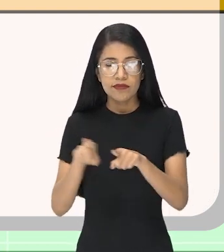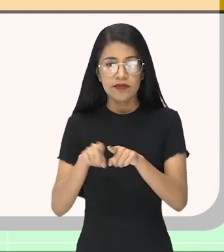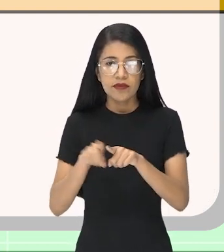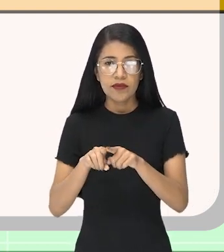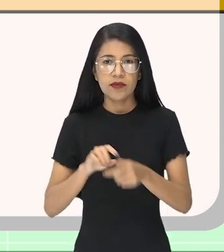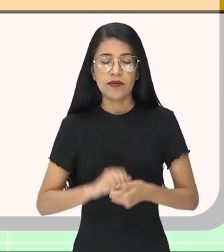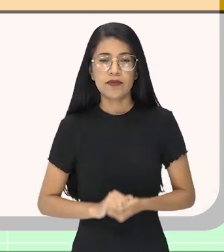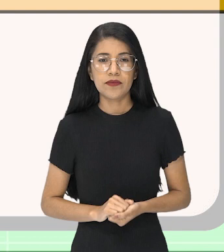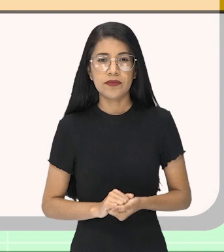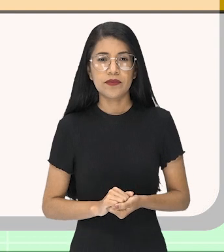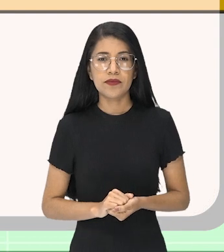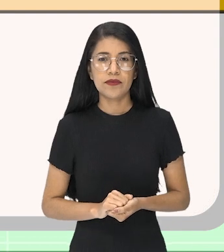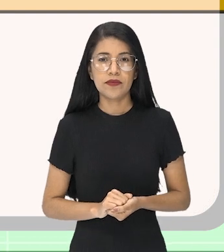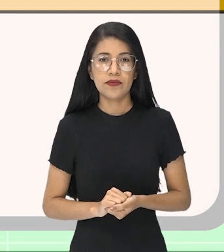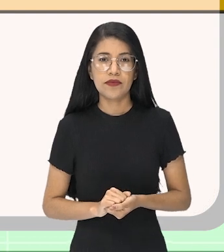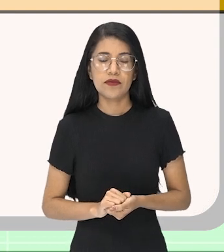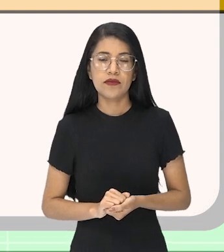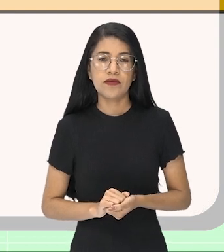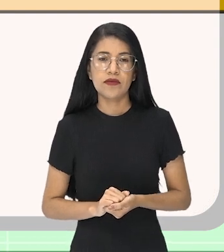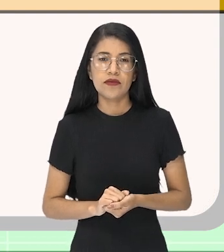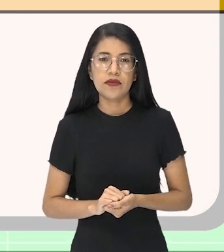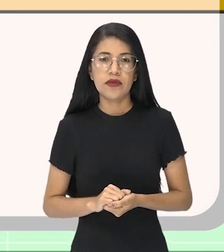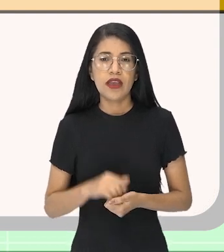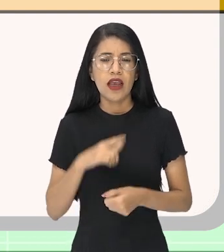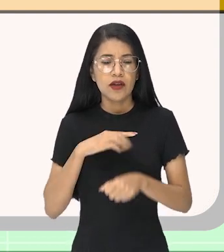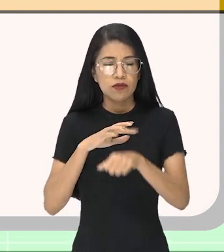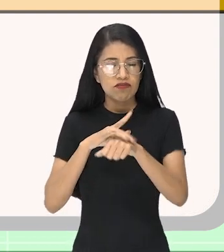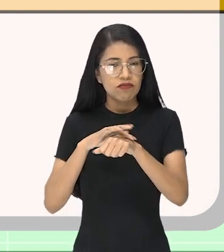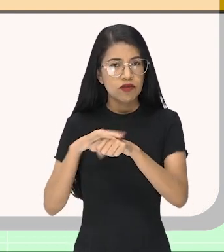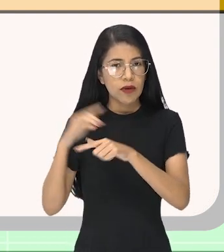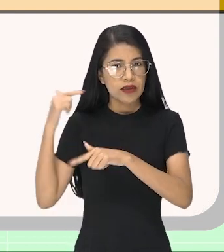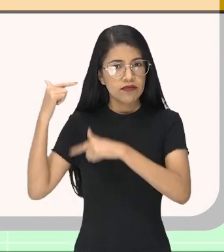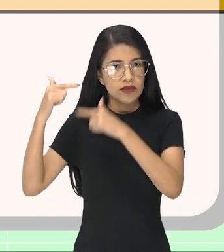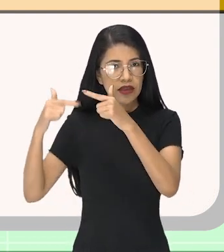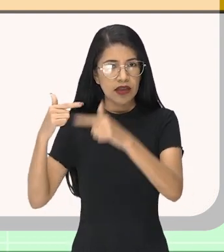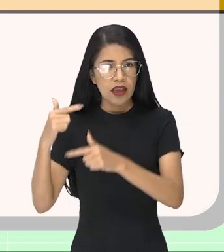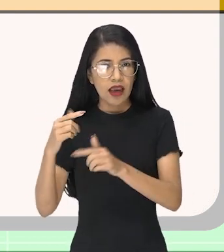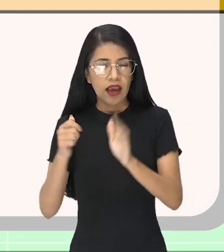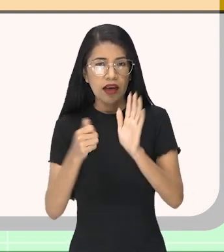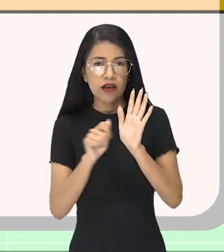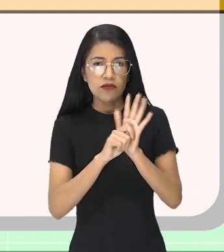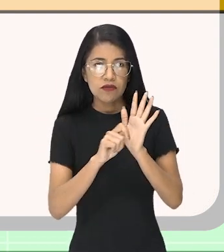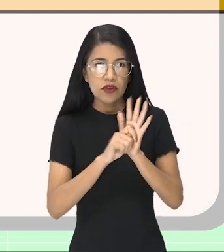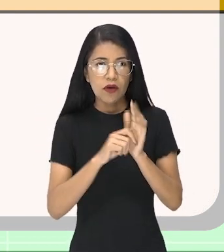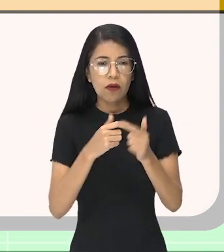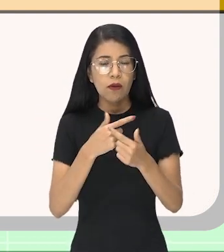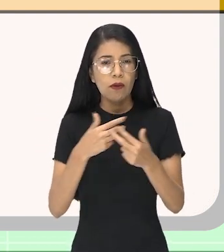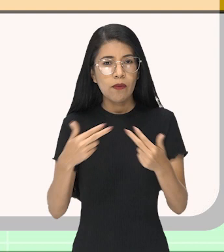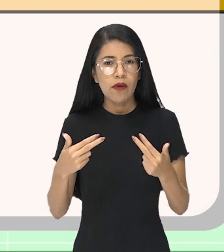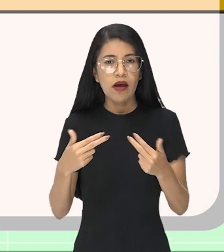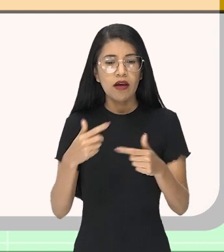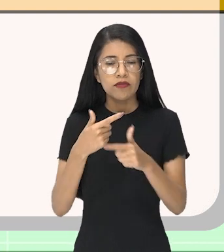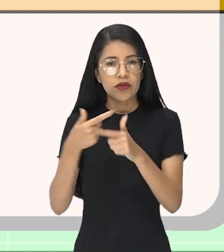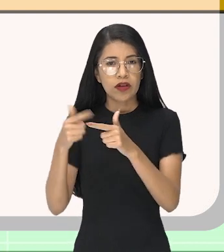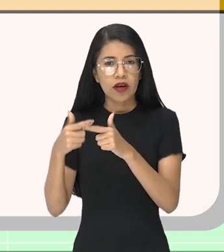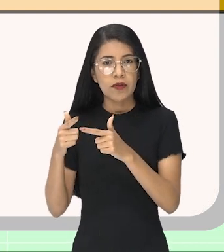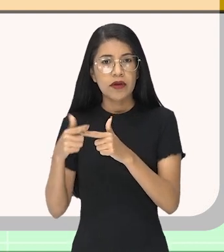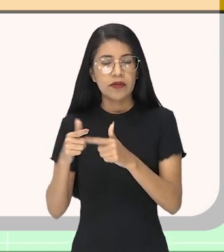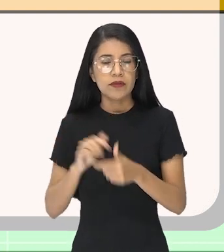decorrentes das síndromes, doenças genéticas, drogas, outras condições que causam